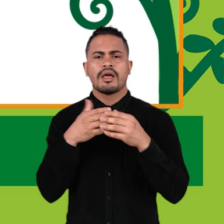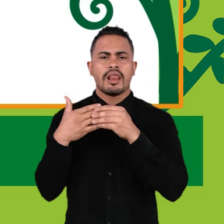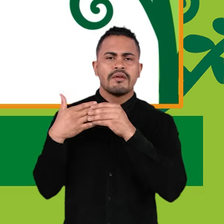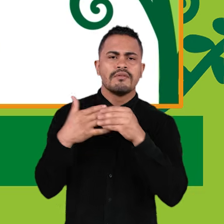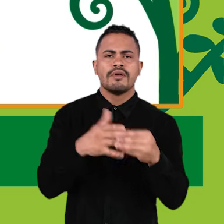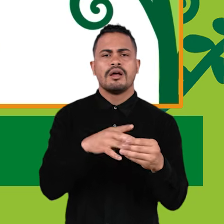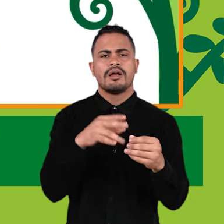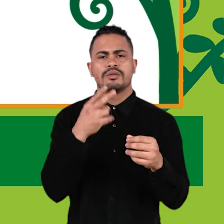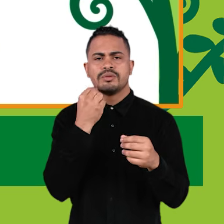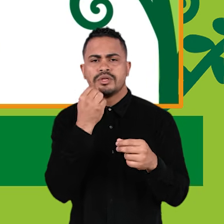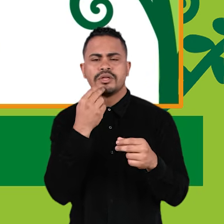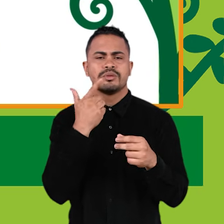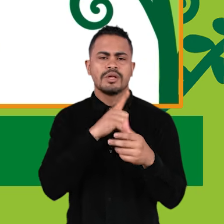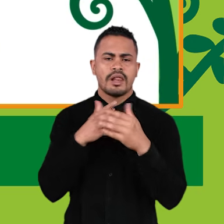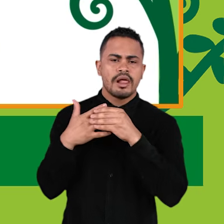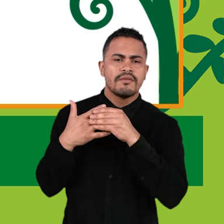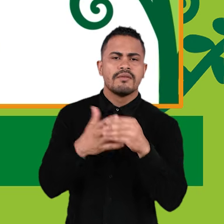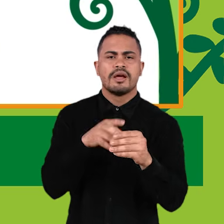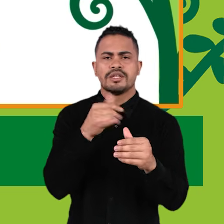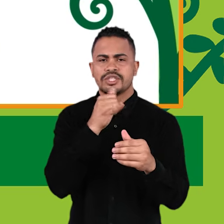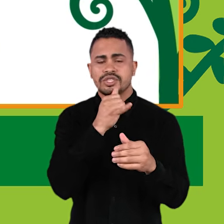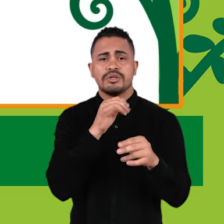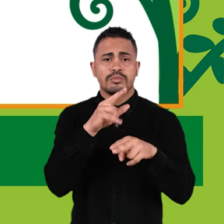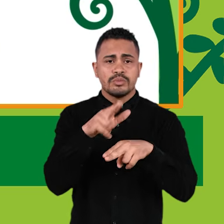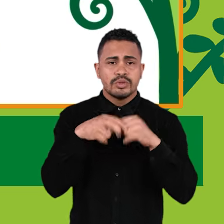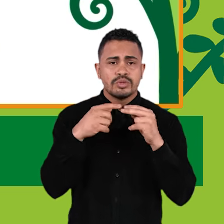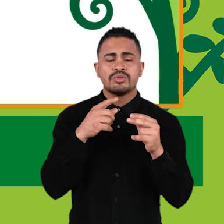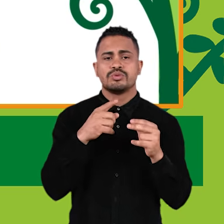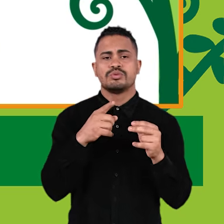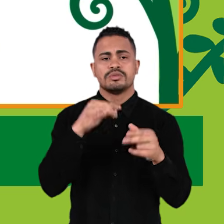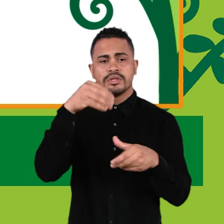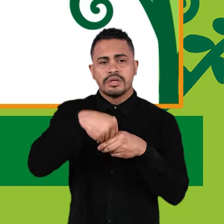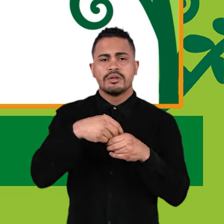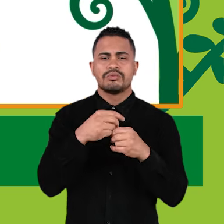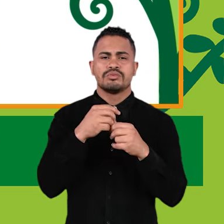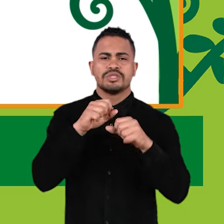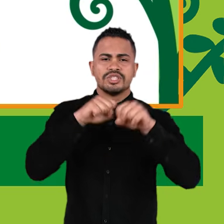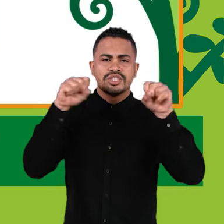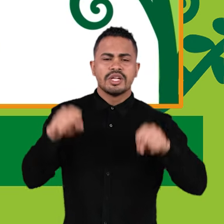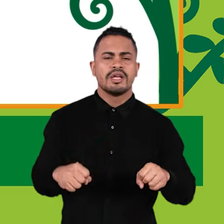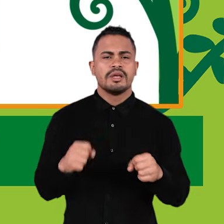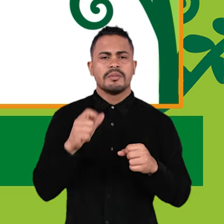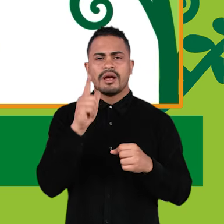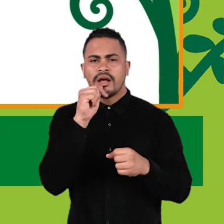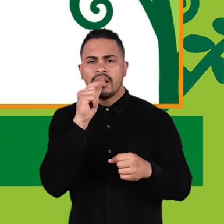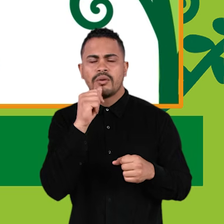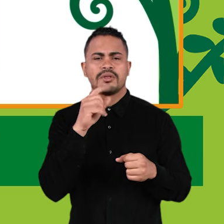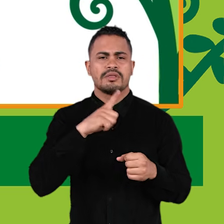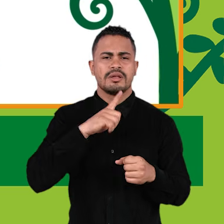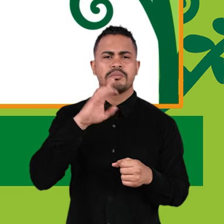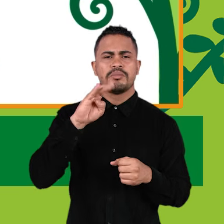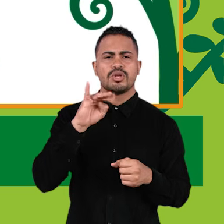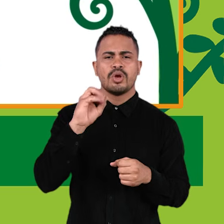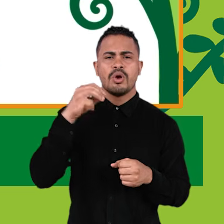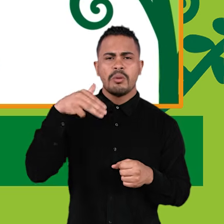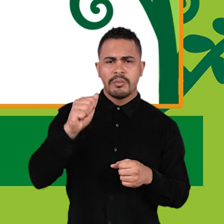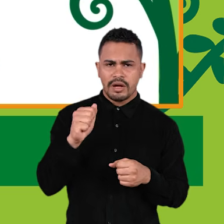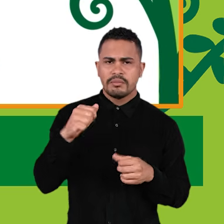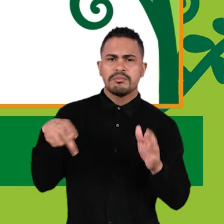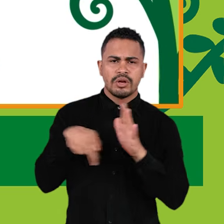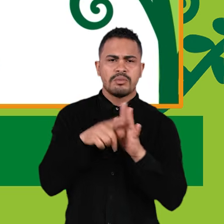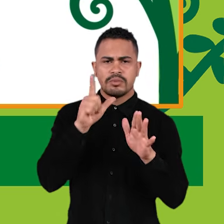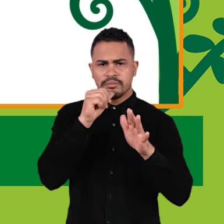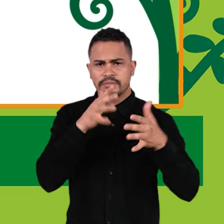nutrientes, levar energia, e aí você vai ter os organismos, né, os ecossistemas aquáticos, os biomas ali, né, o bioma, né,